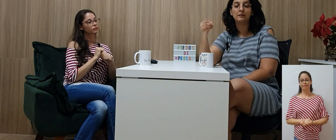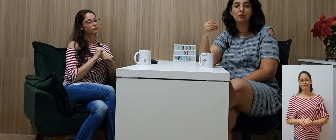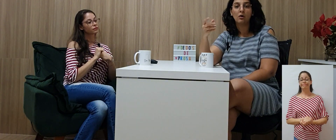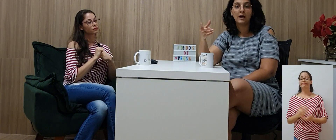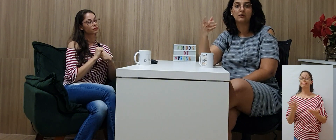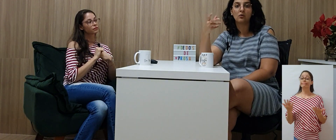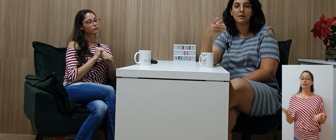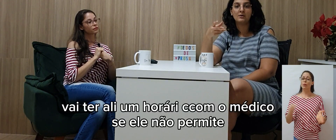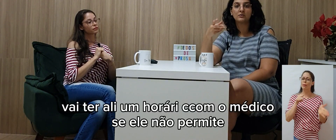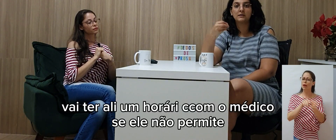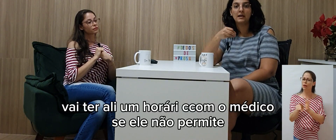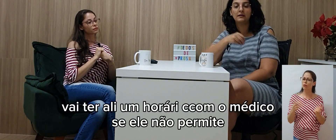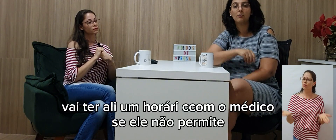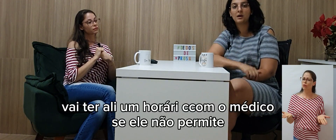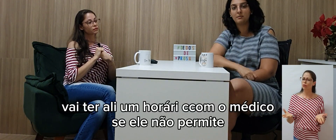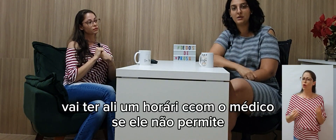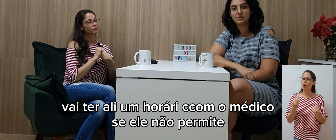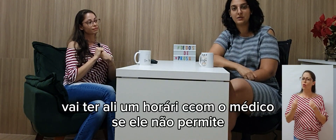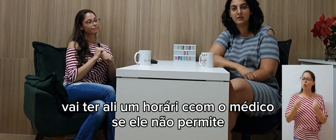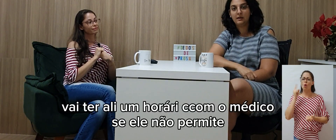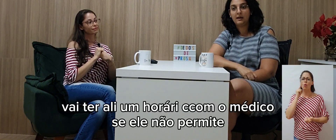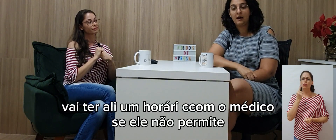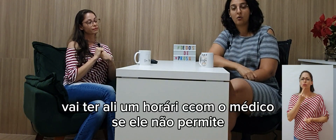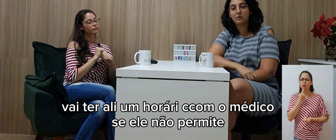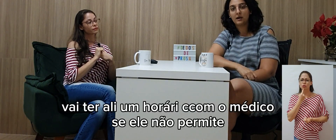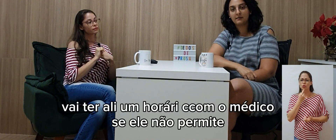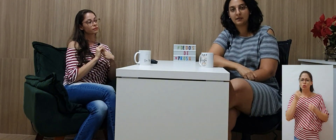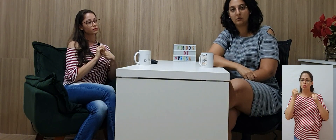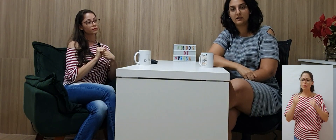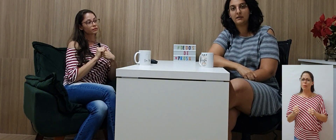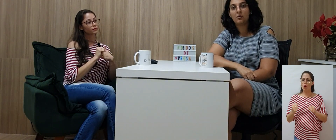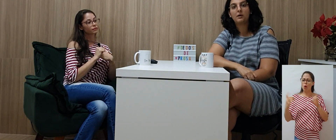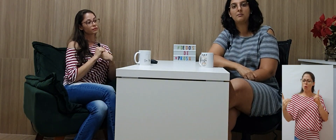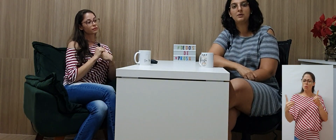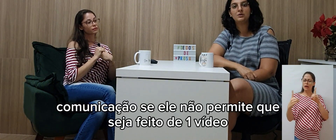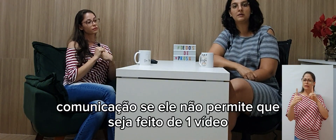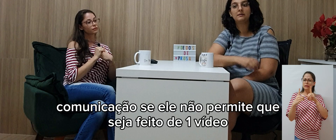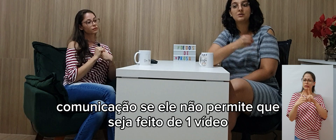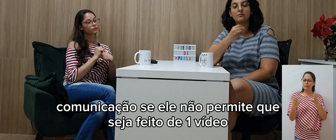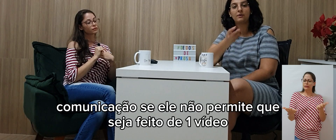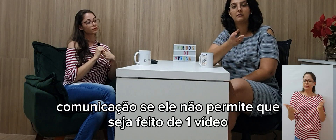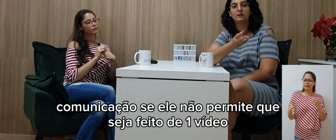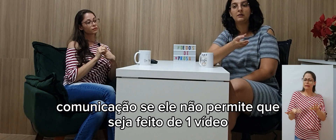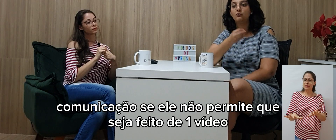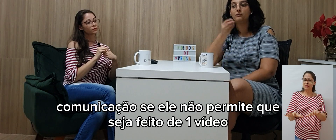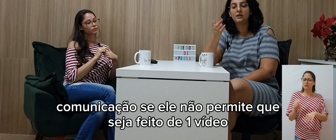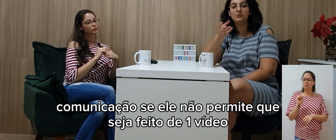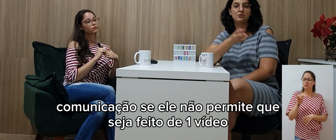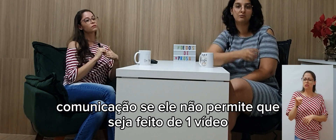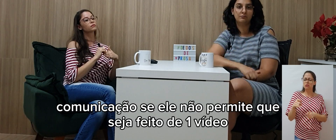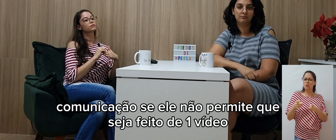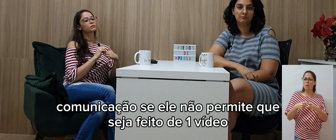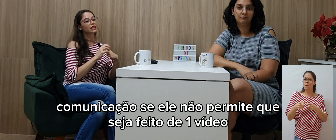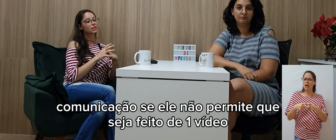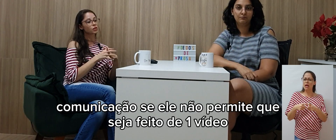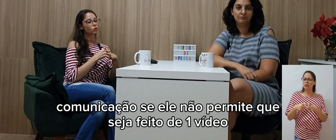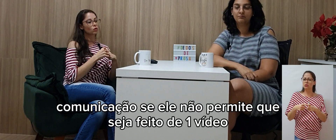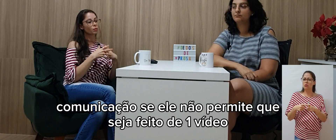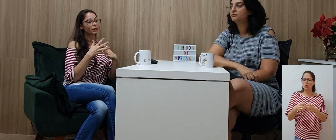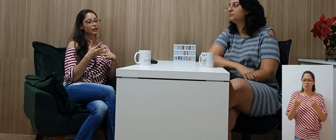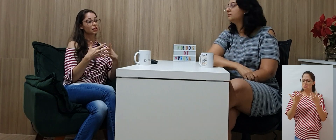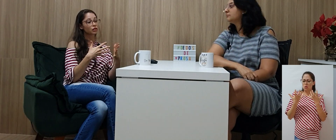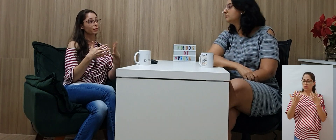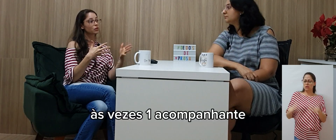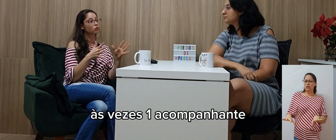vai ter um horário com o médico, se ele não permite a comunicação, se ele não permite que seja feito ali um vídeo? Às vezes